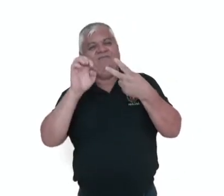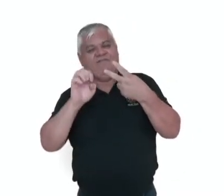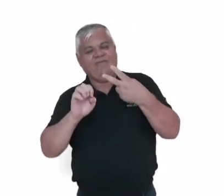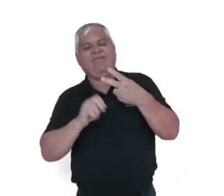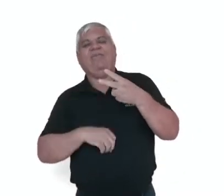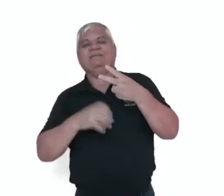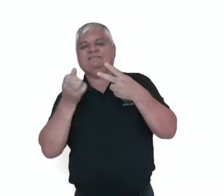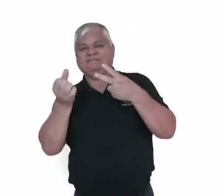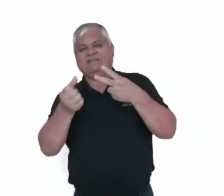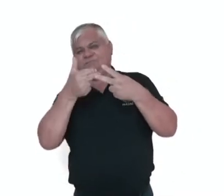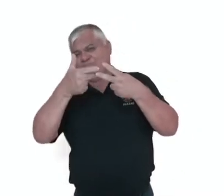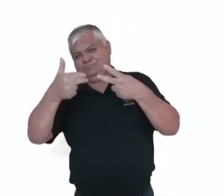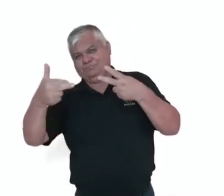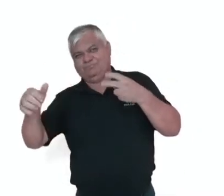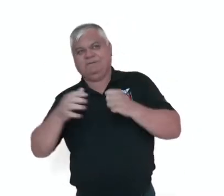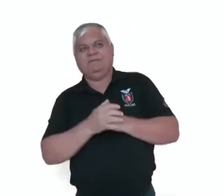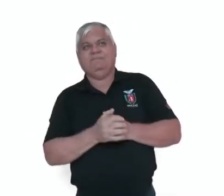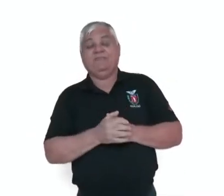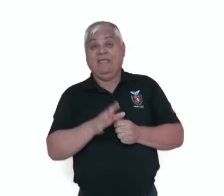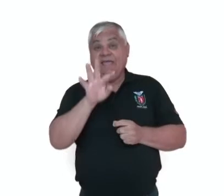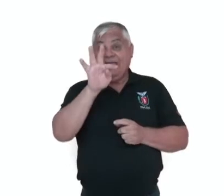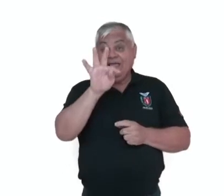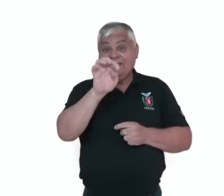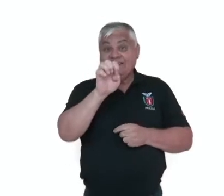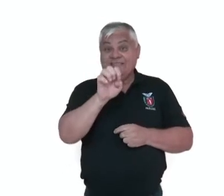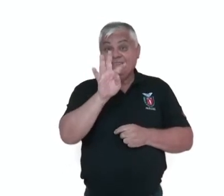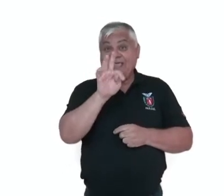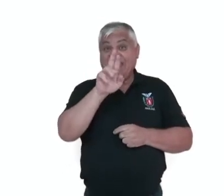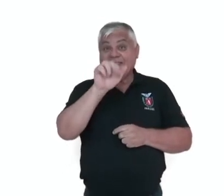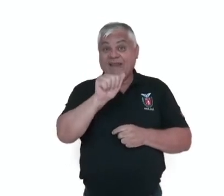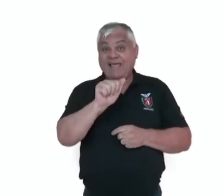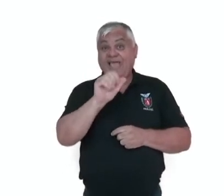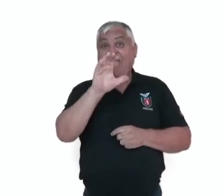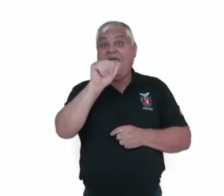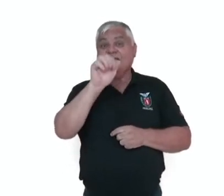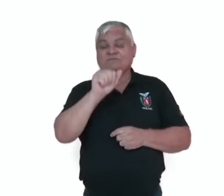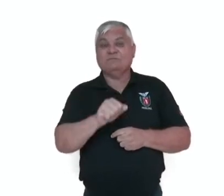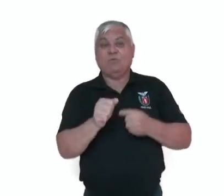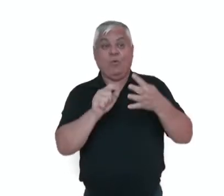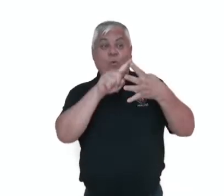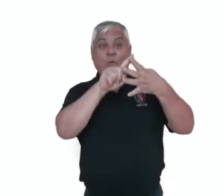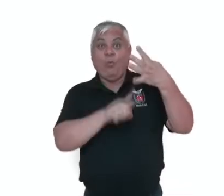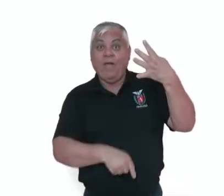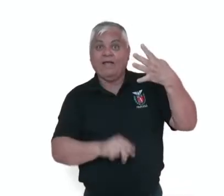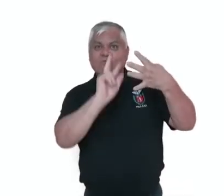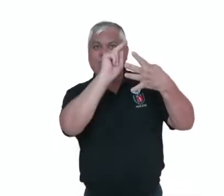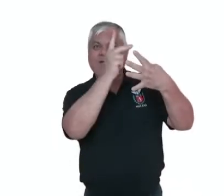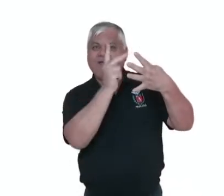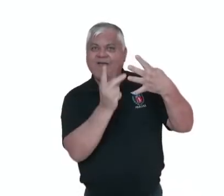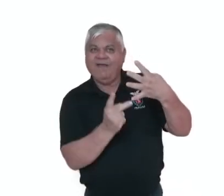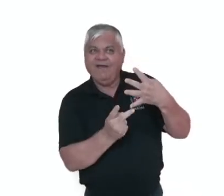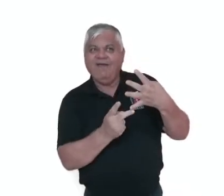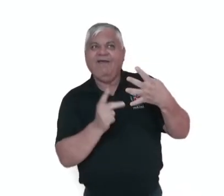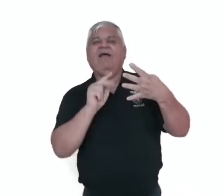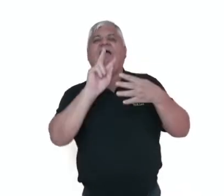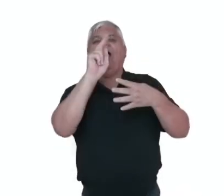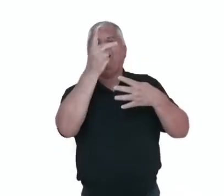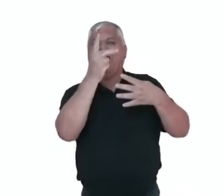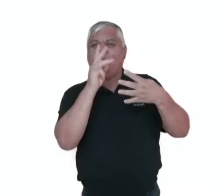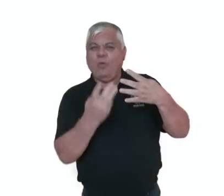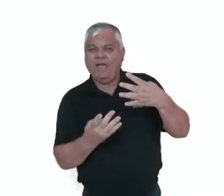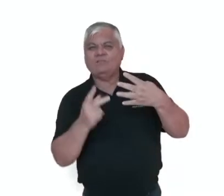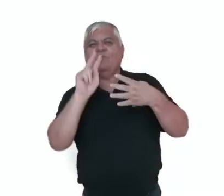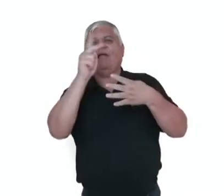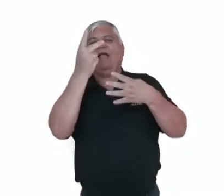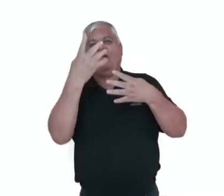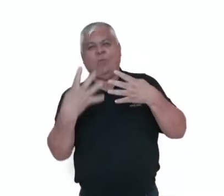H3FeCN6, entre outros. E o tetraácido apresentam 4 hidrogênios ionizáveis, né? Todos aqui, então, H4, H4